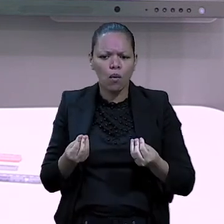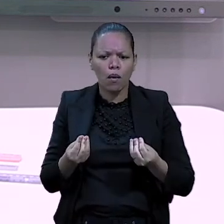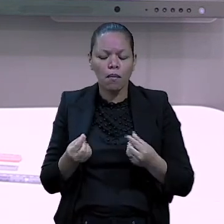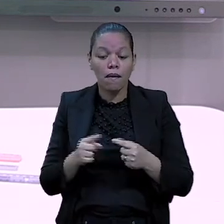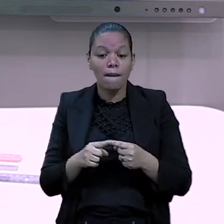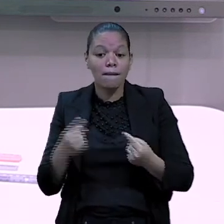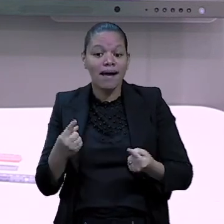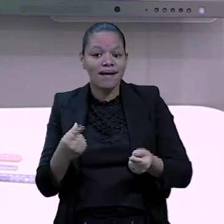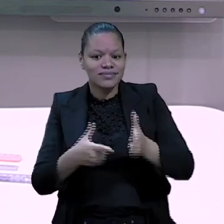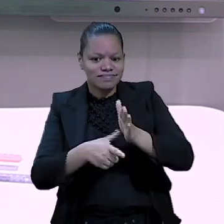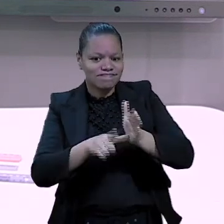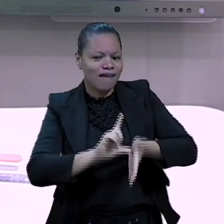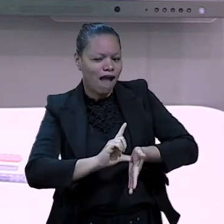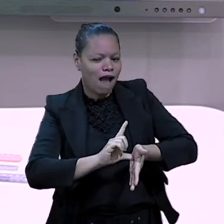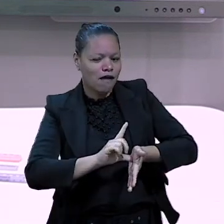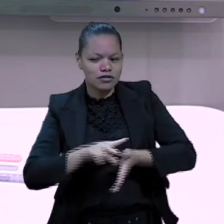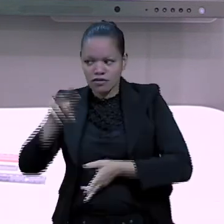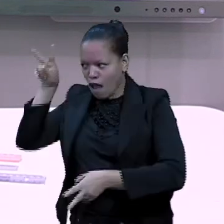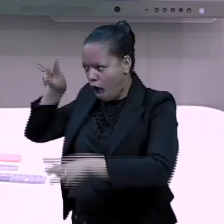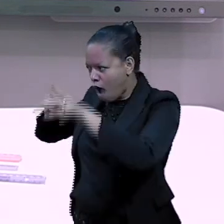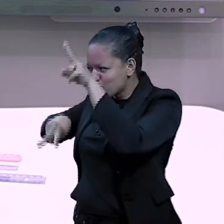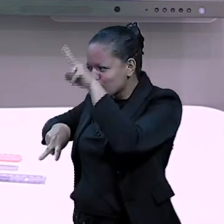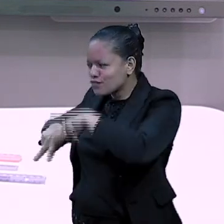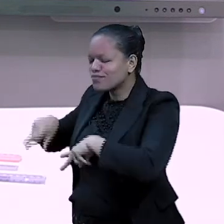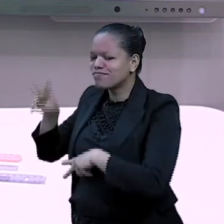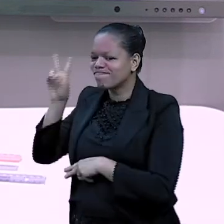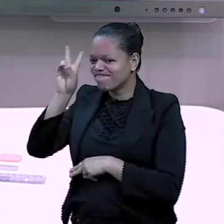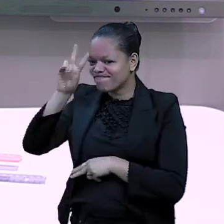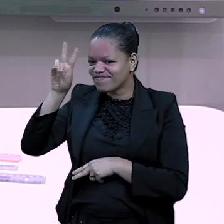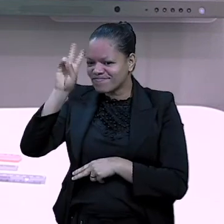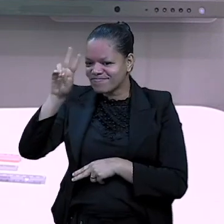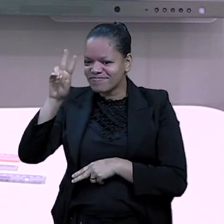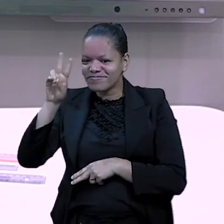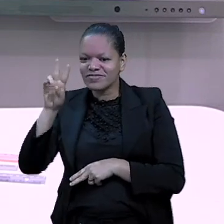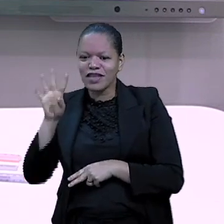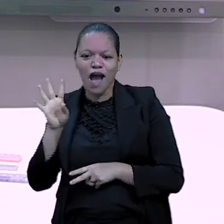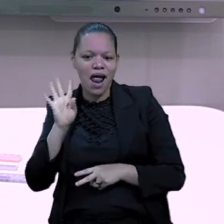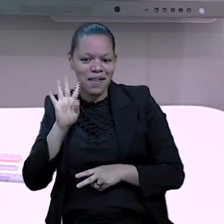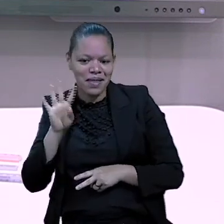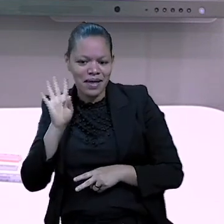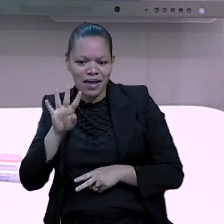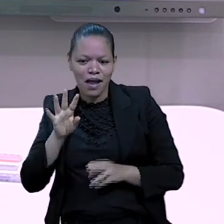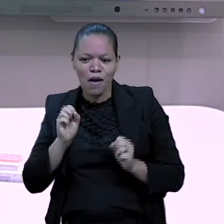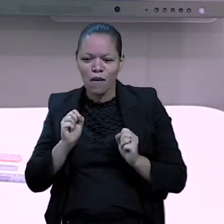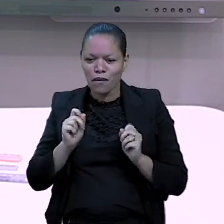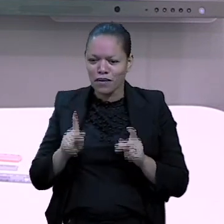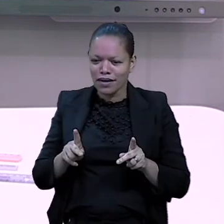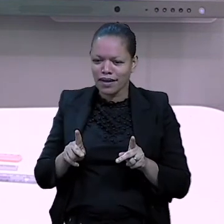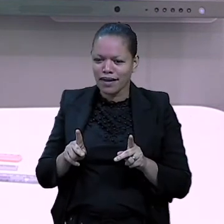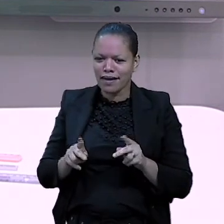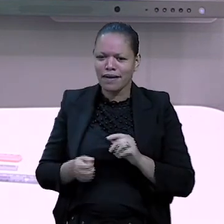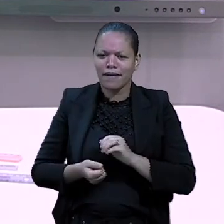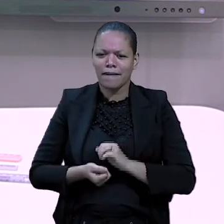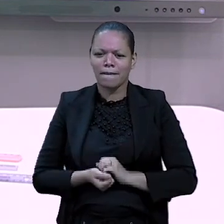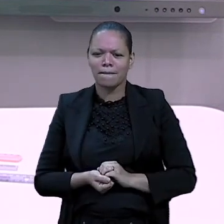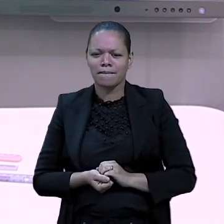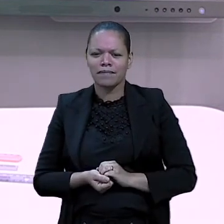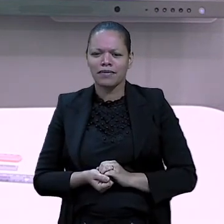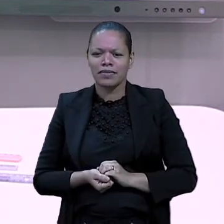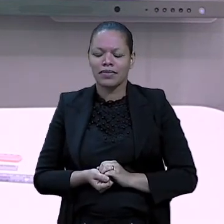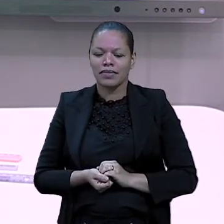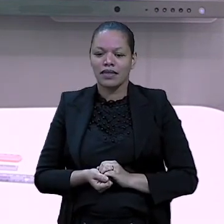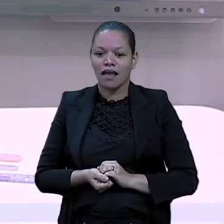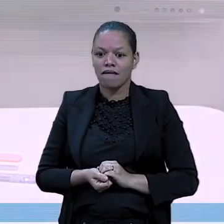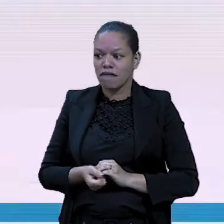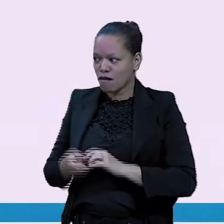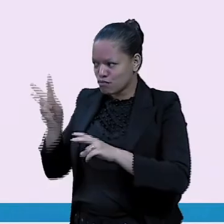vai ler uma história bem bacana para você poder entender como funciona a medida de comprimento. Então aqui, vamos